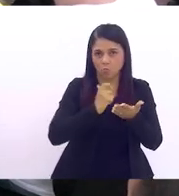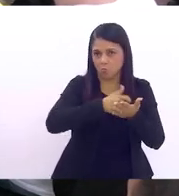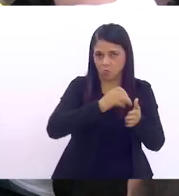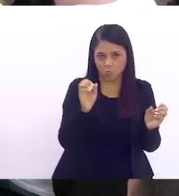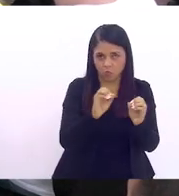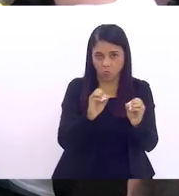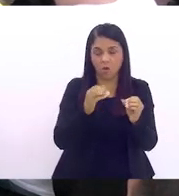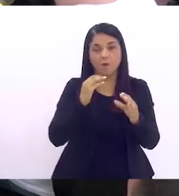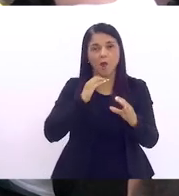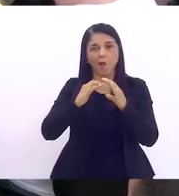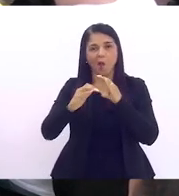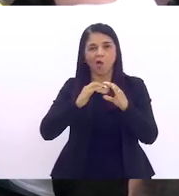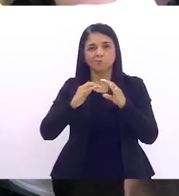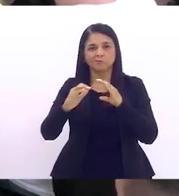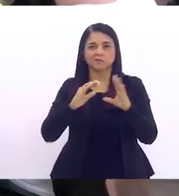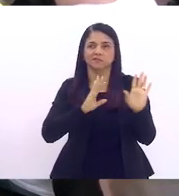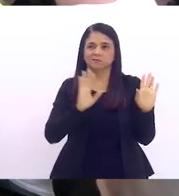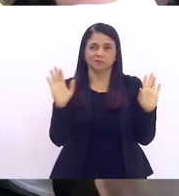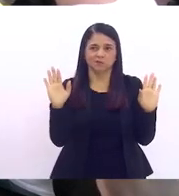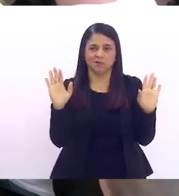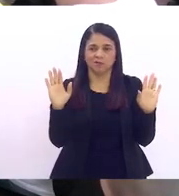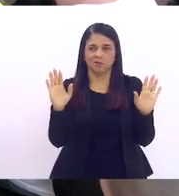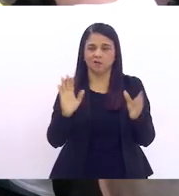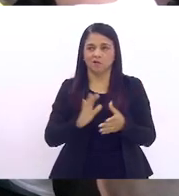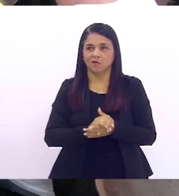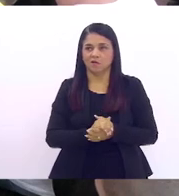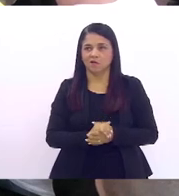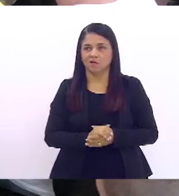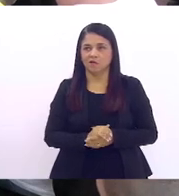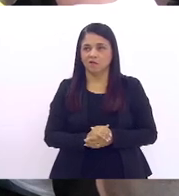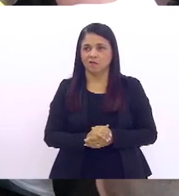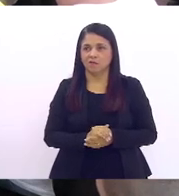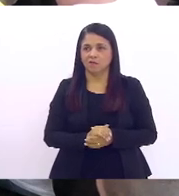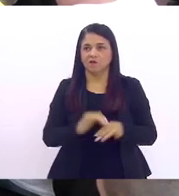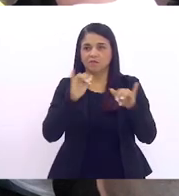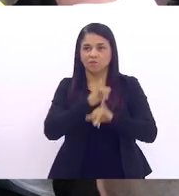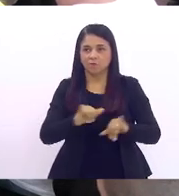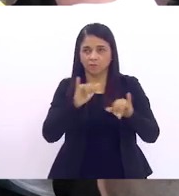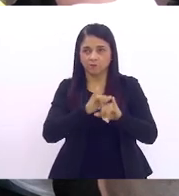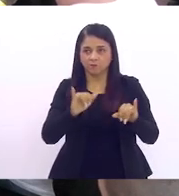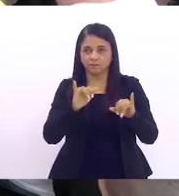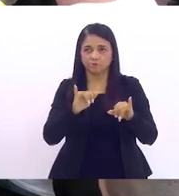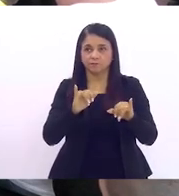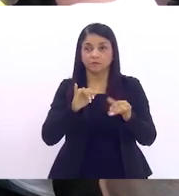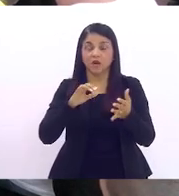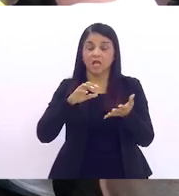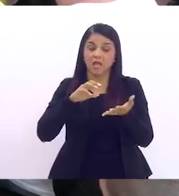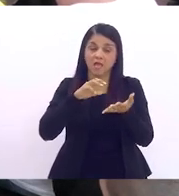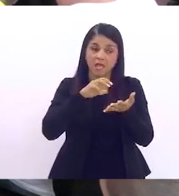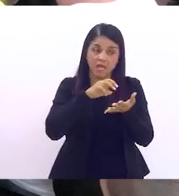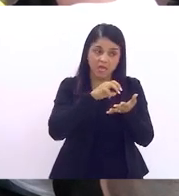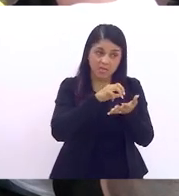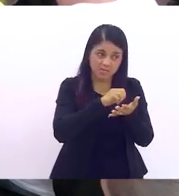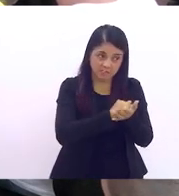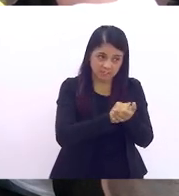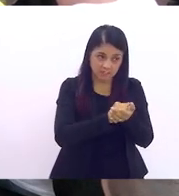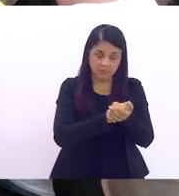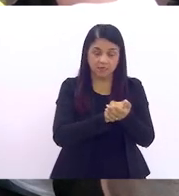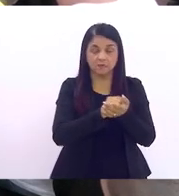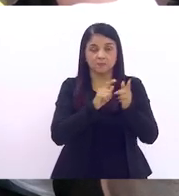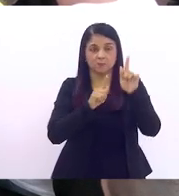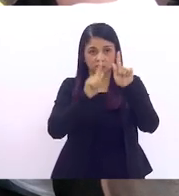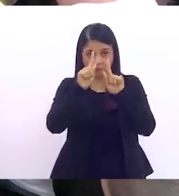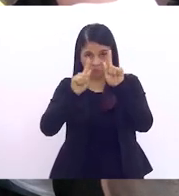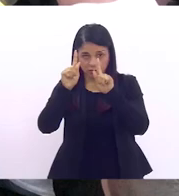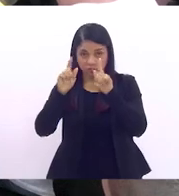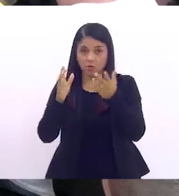eh no caso a concessionária não enviava essas informações para é isso não registra-se você tem a estatística disso os dados são